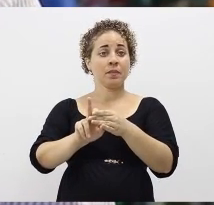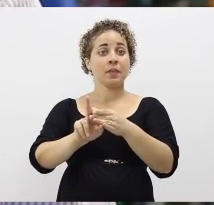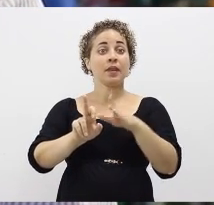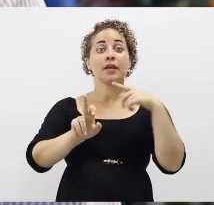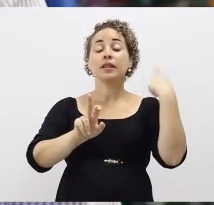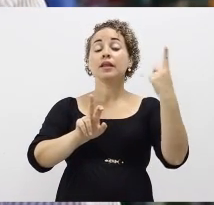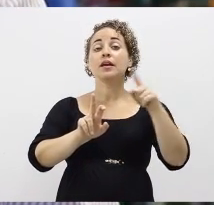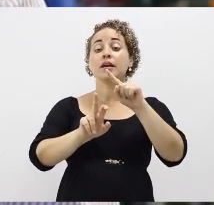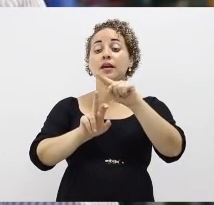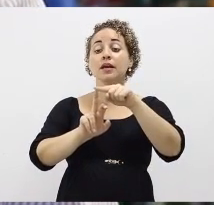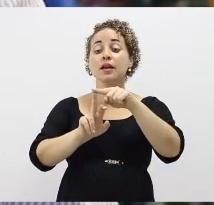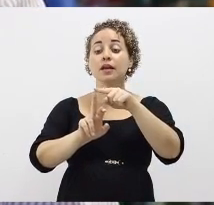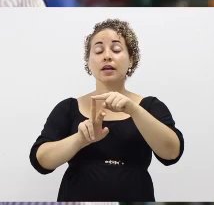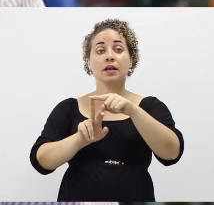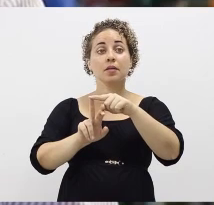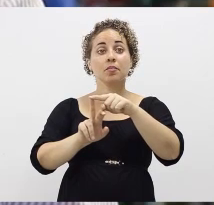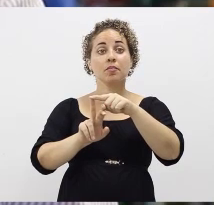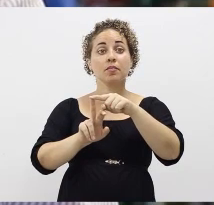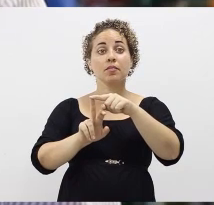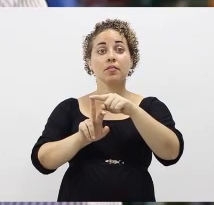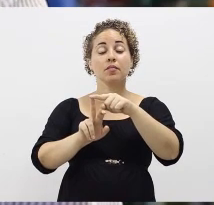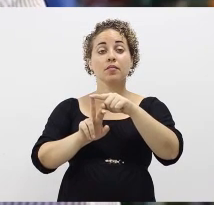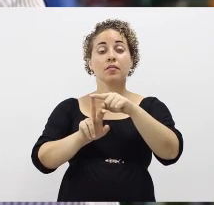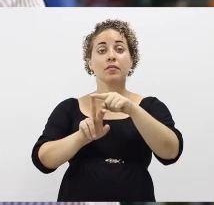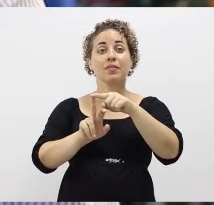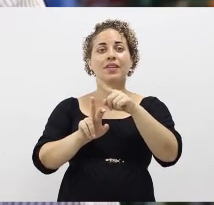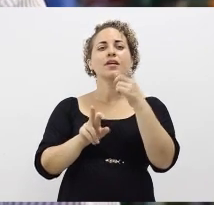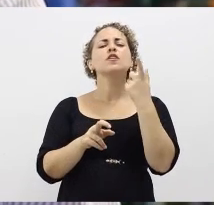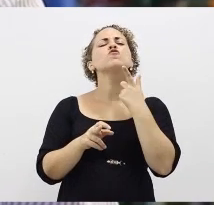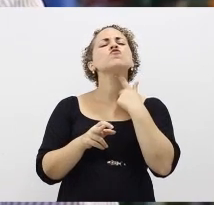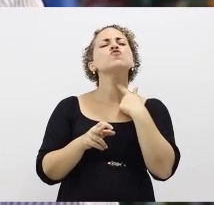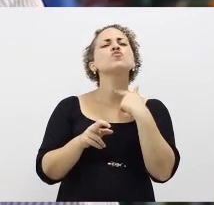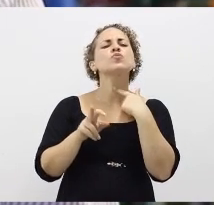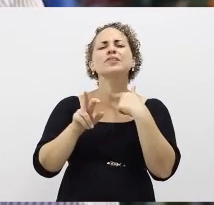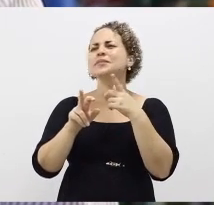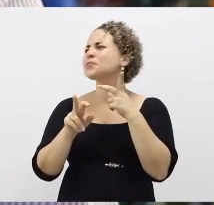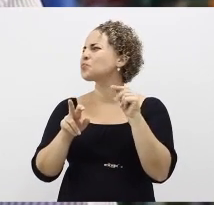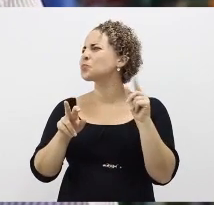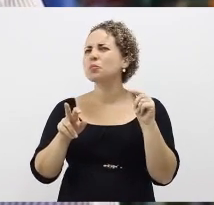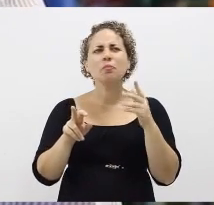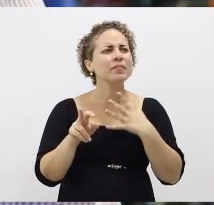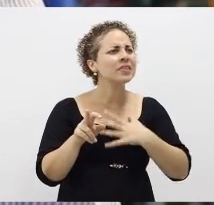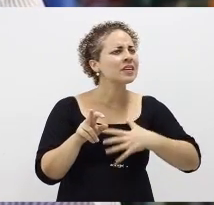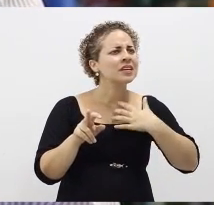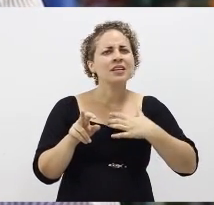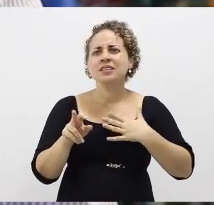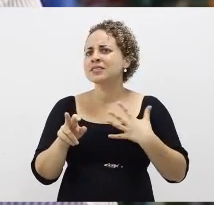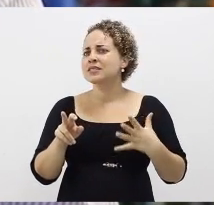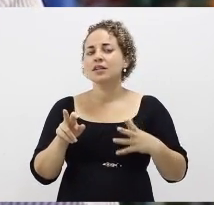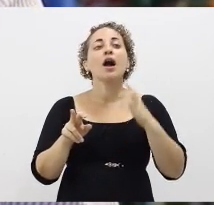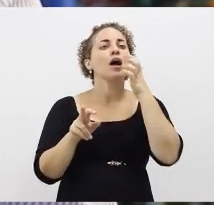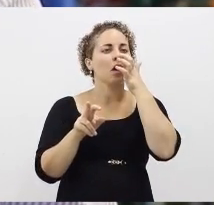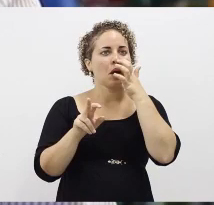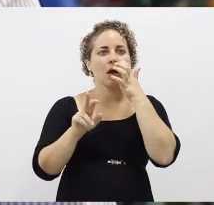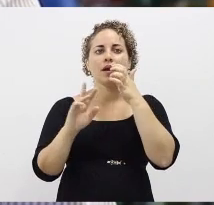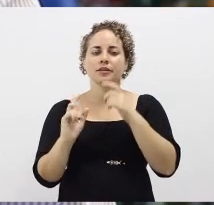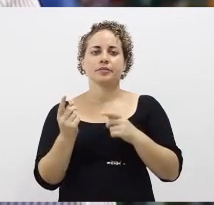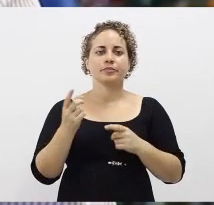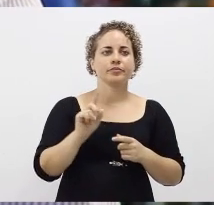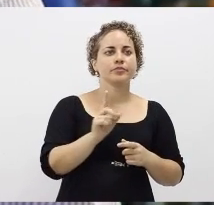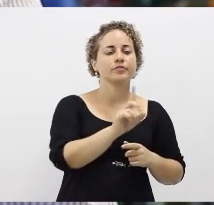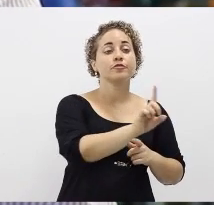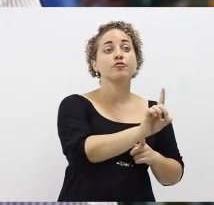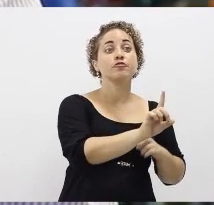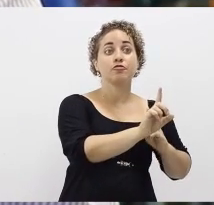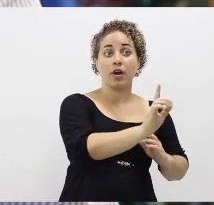para depois. O segundo consumidor acha que a sede o incomoda tanto que prefere se